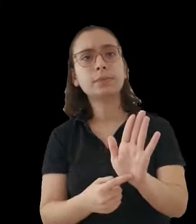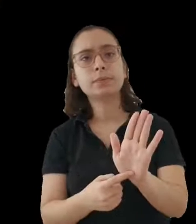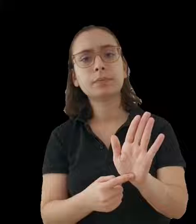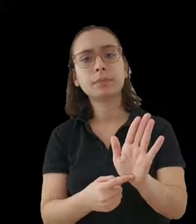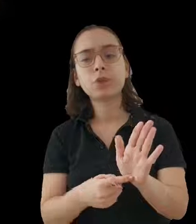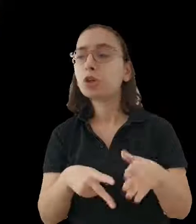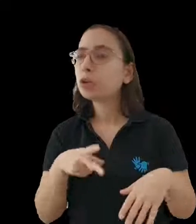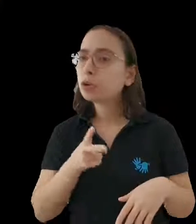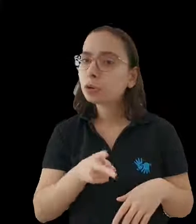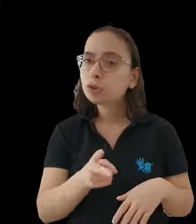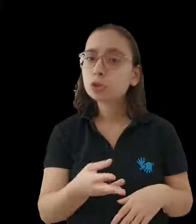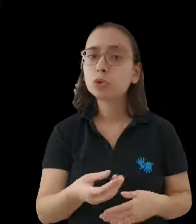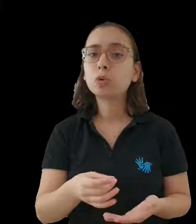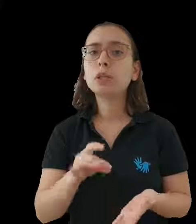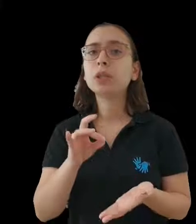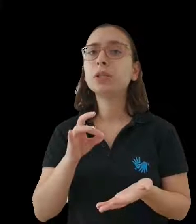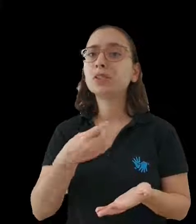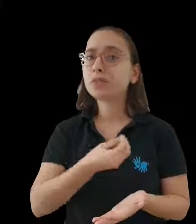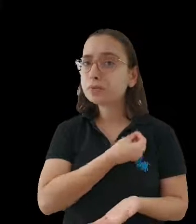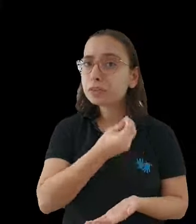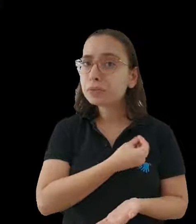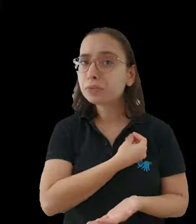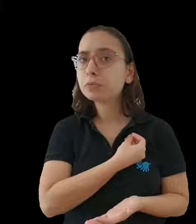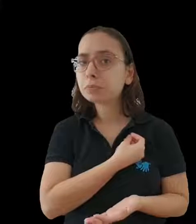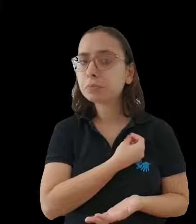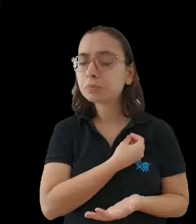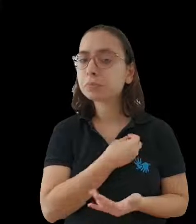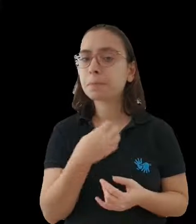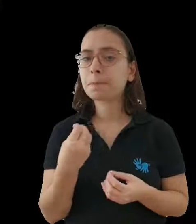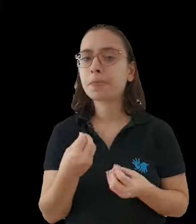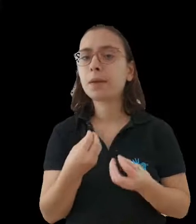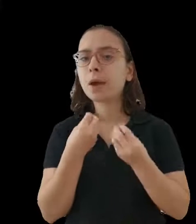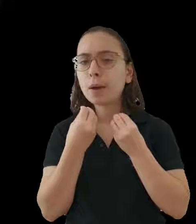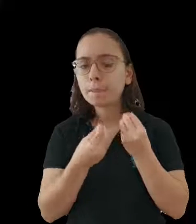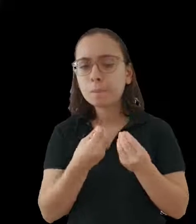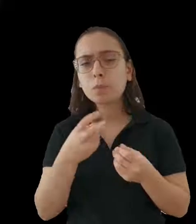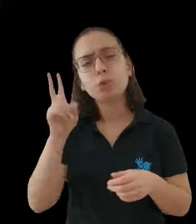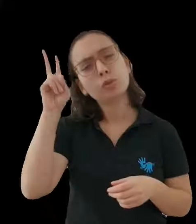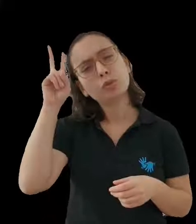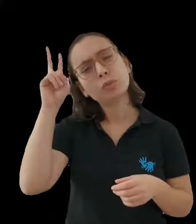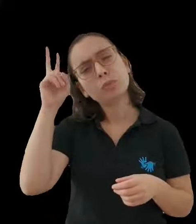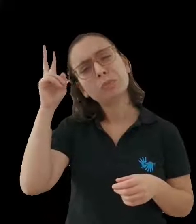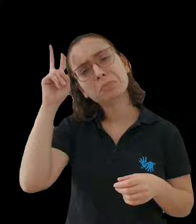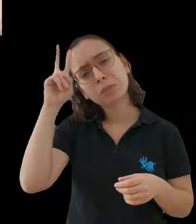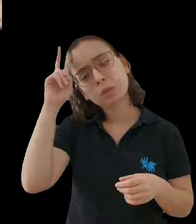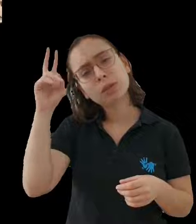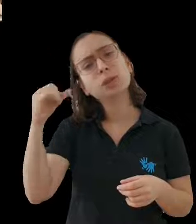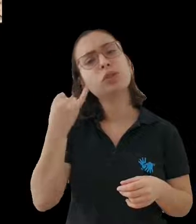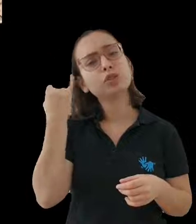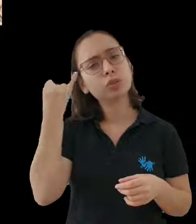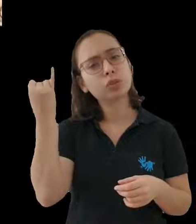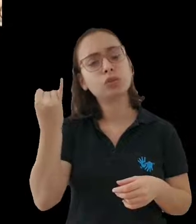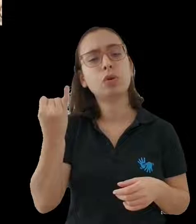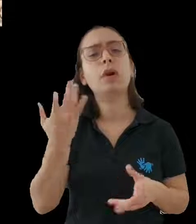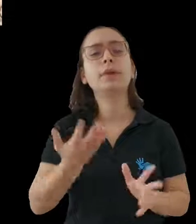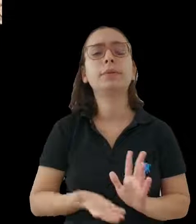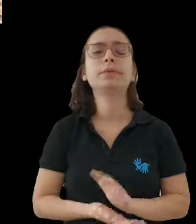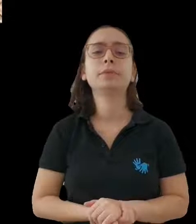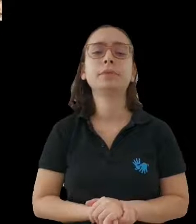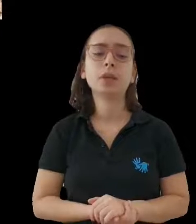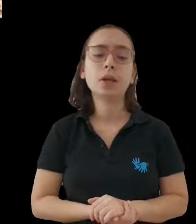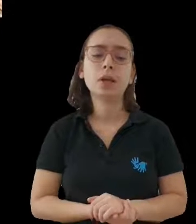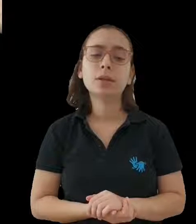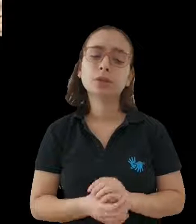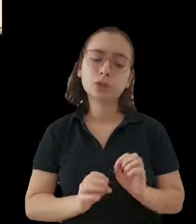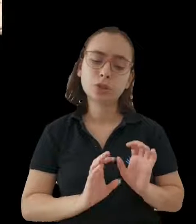vista, mas de forma que ele continue vivo, tá? Então, isso é uma coisa muito importante para vocês não